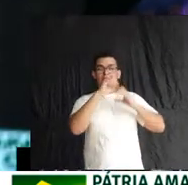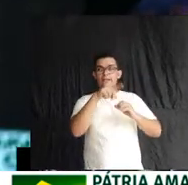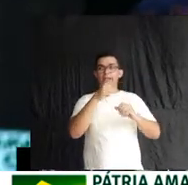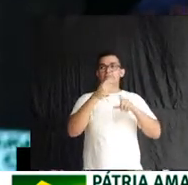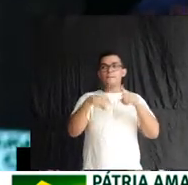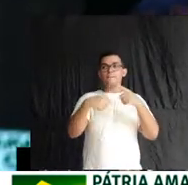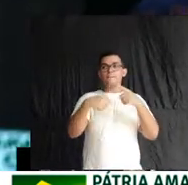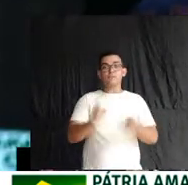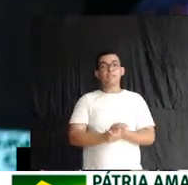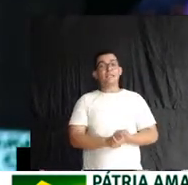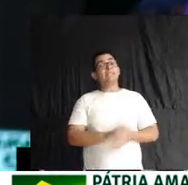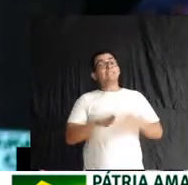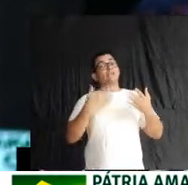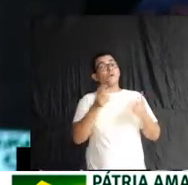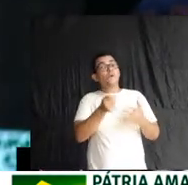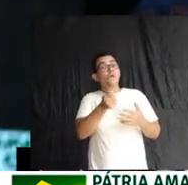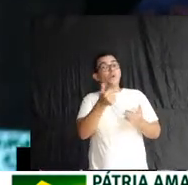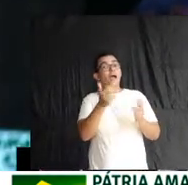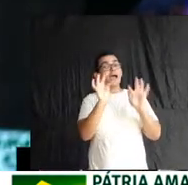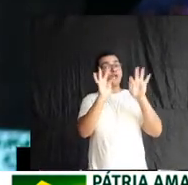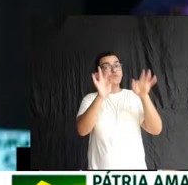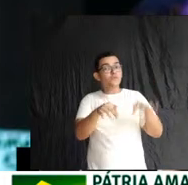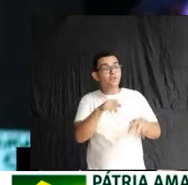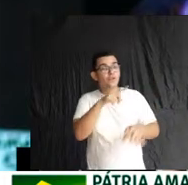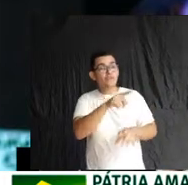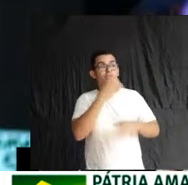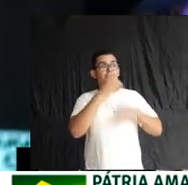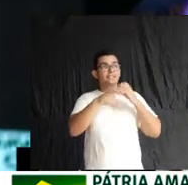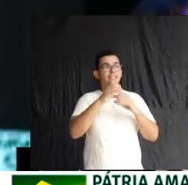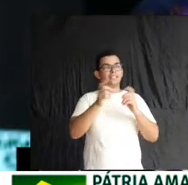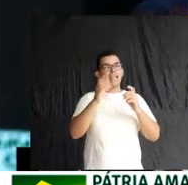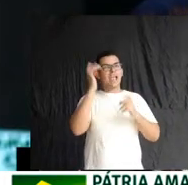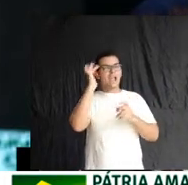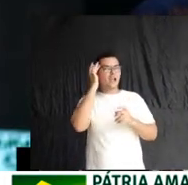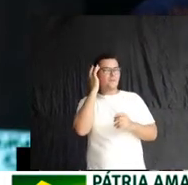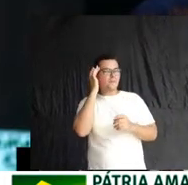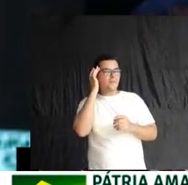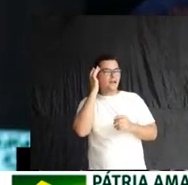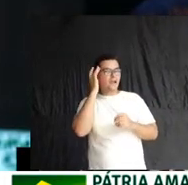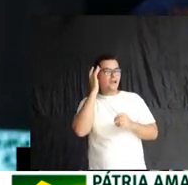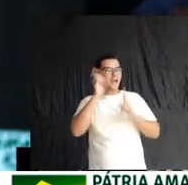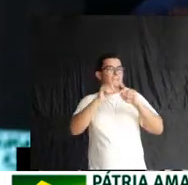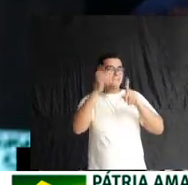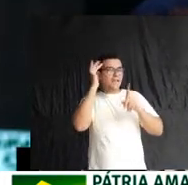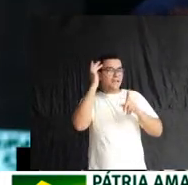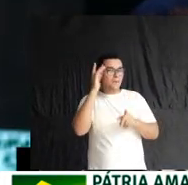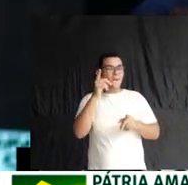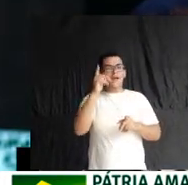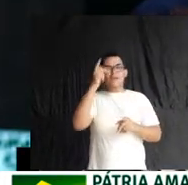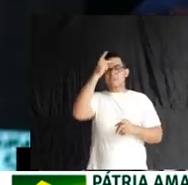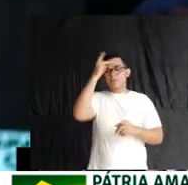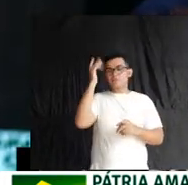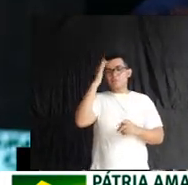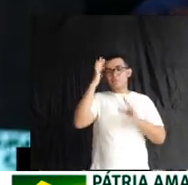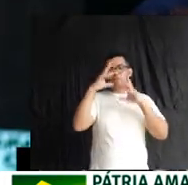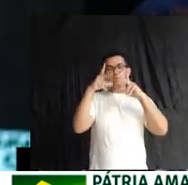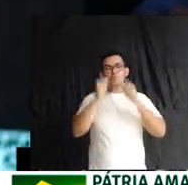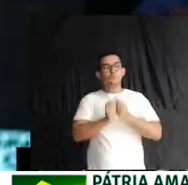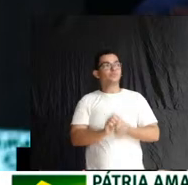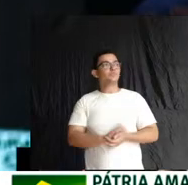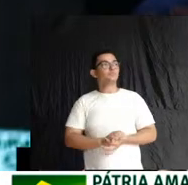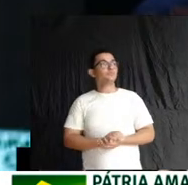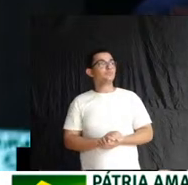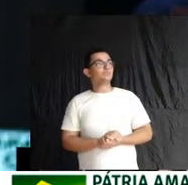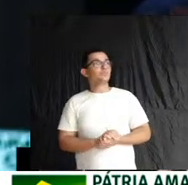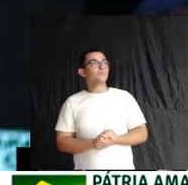daí, no finalzinho, nós solta ela. Eu acho que o pessoal já ela. Sabe. Será que ele sabe? Eu acho que vamos sim. ver se eles vão digitar lá no... Pessoal, no YouTube lá. Olha, vocês